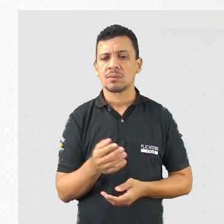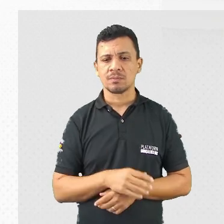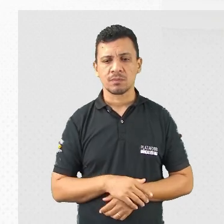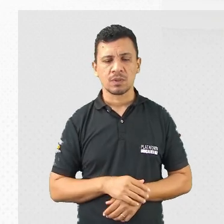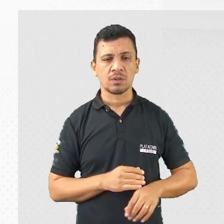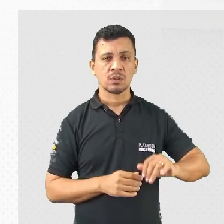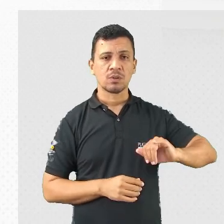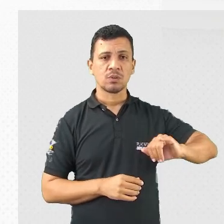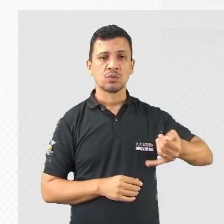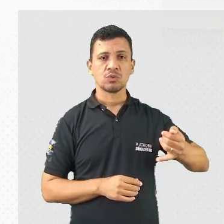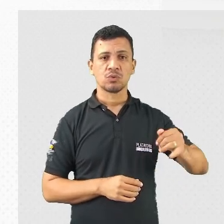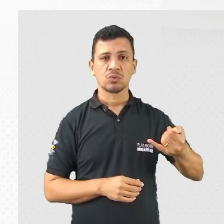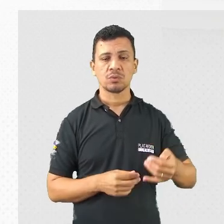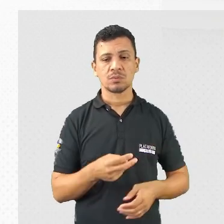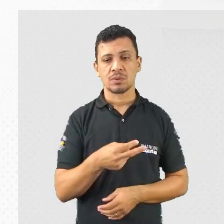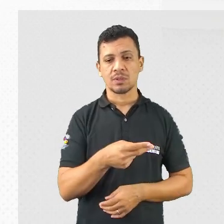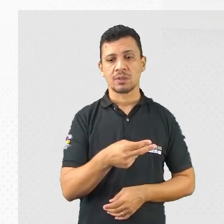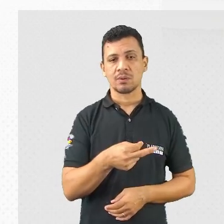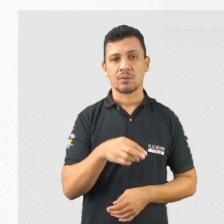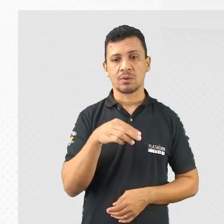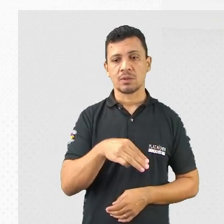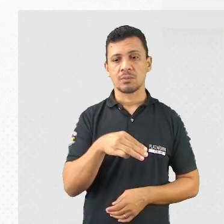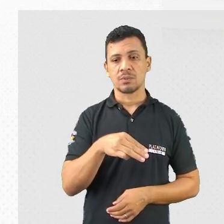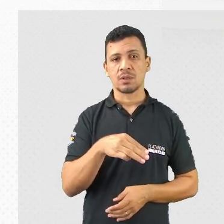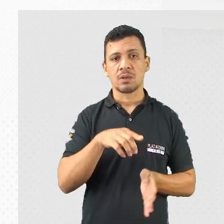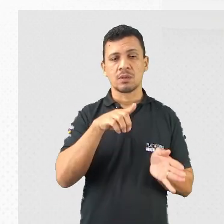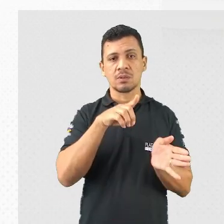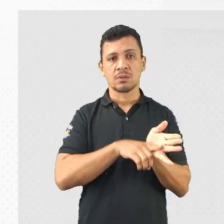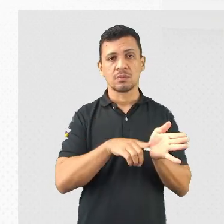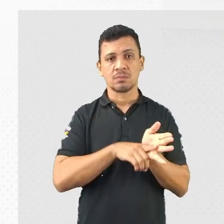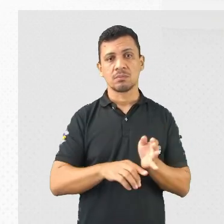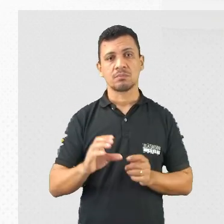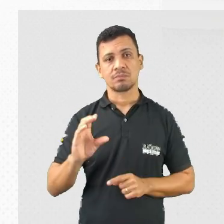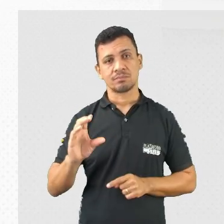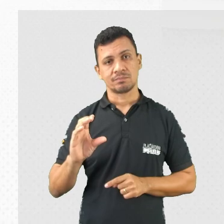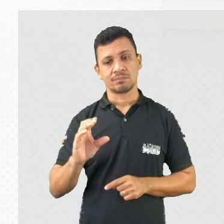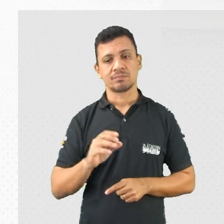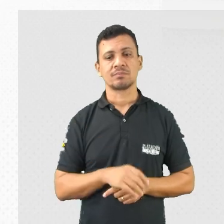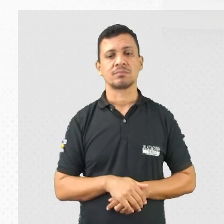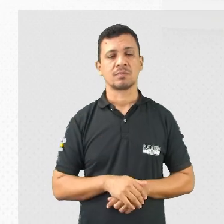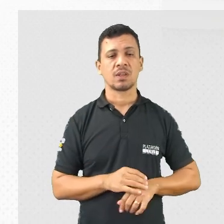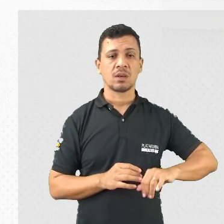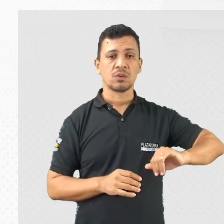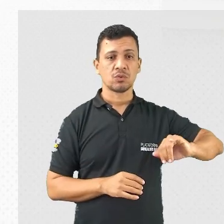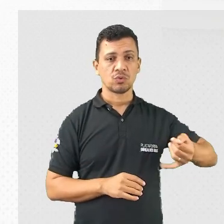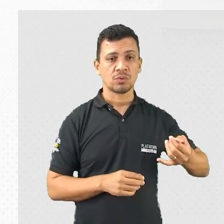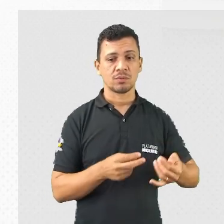você vai pegar o montante, subtrair do capital, ou seja,